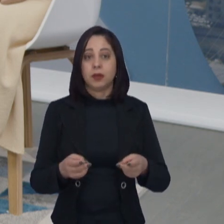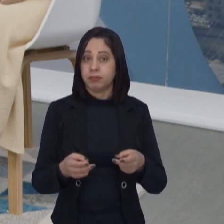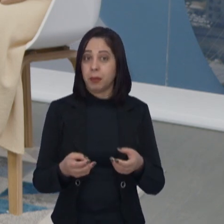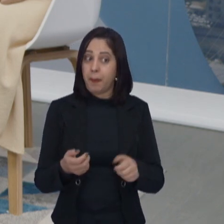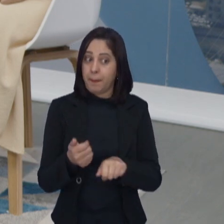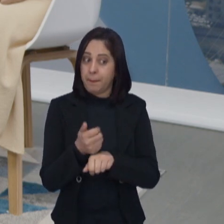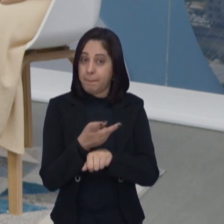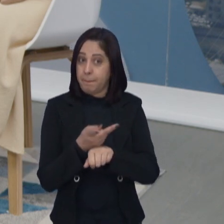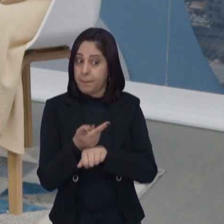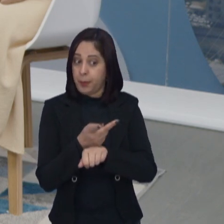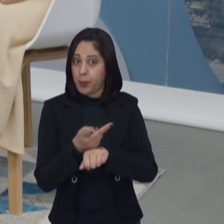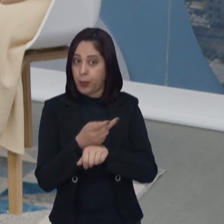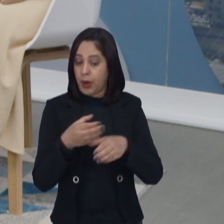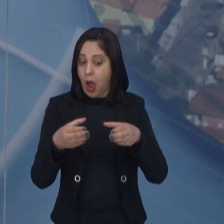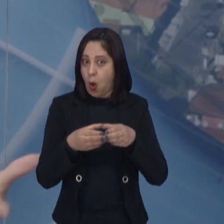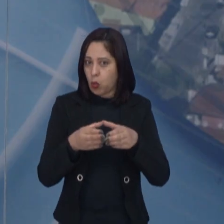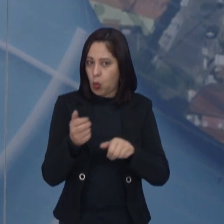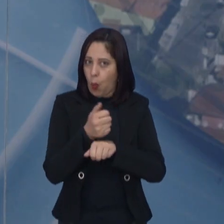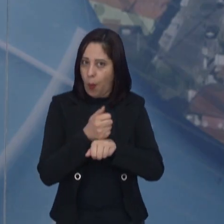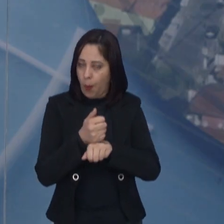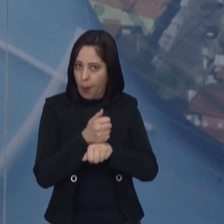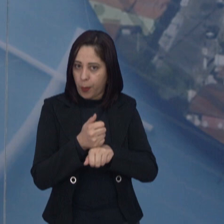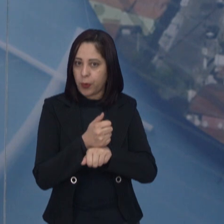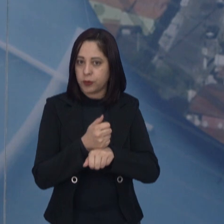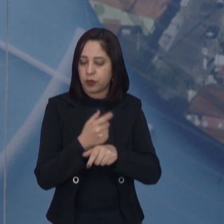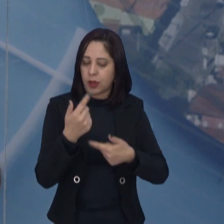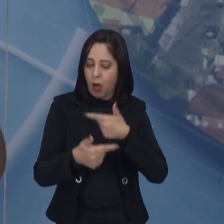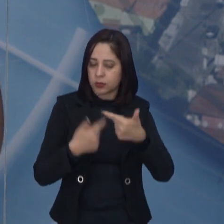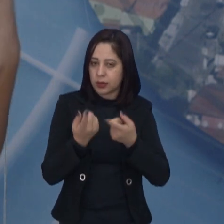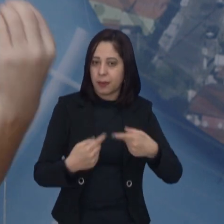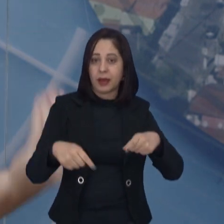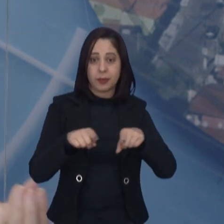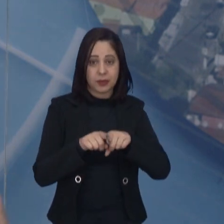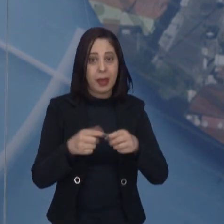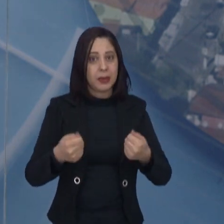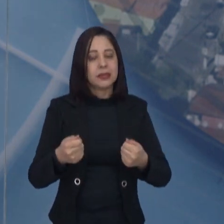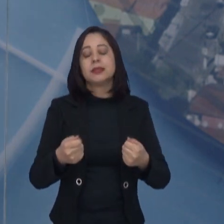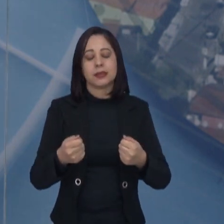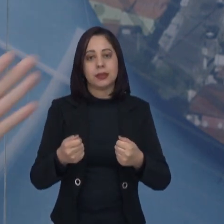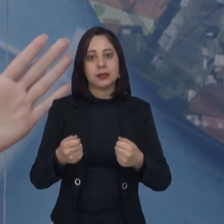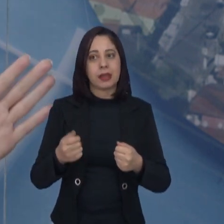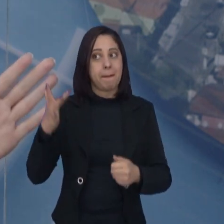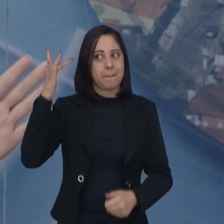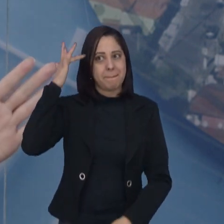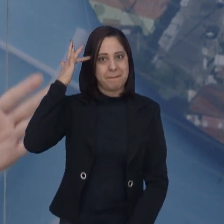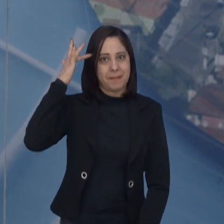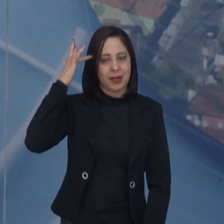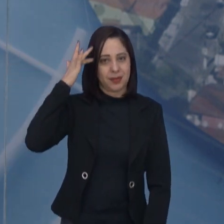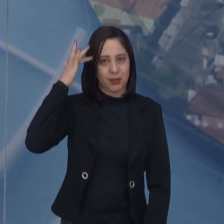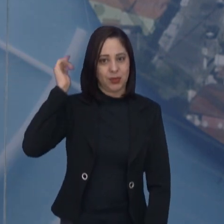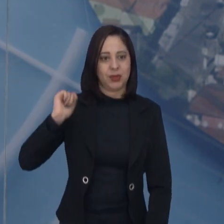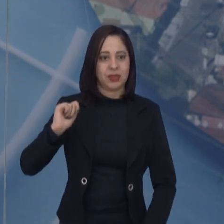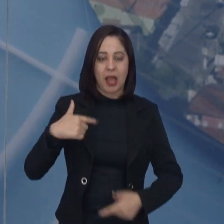vai te ajudar a gerenciar tudo se você está crescendo e ter esse cuidado, né? Ter noção para que o trabalho, né,